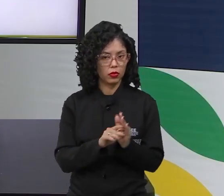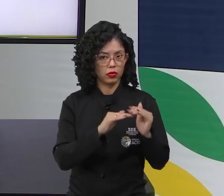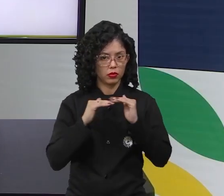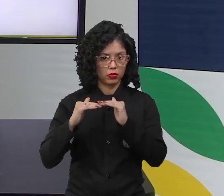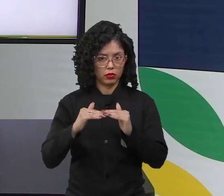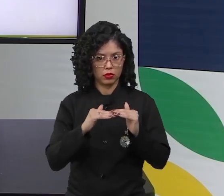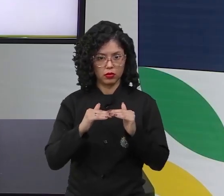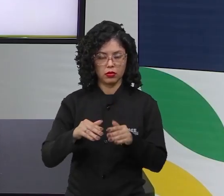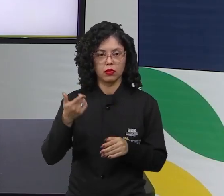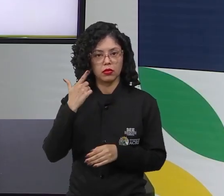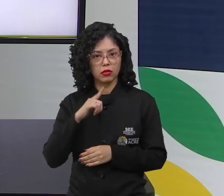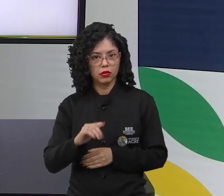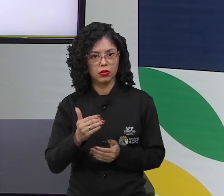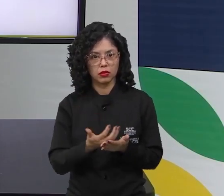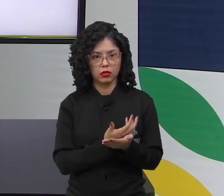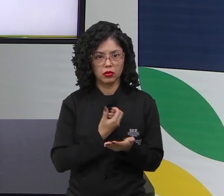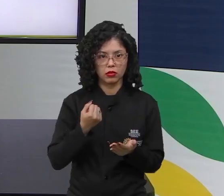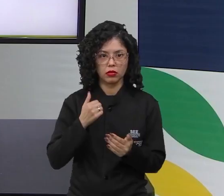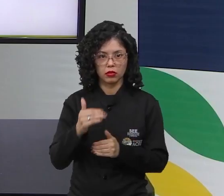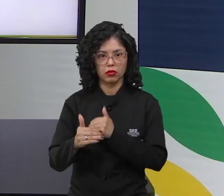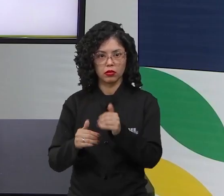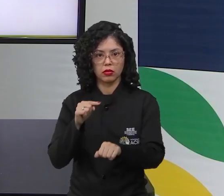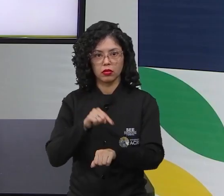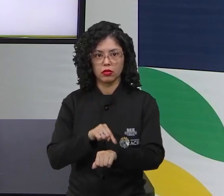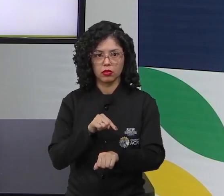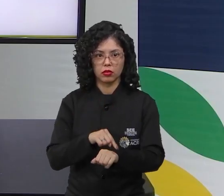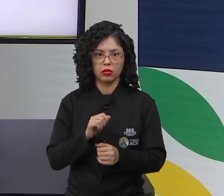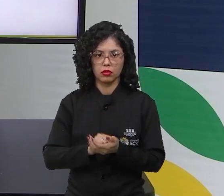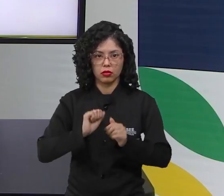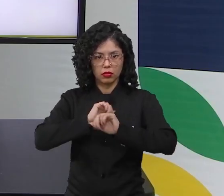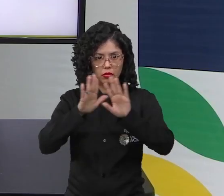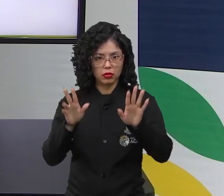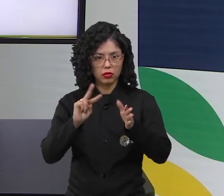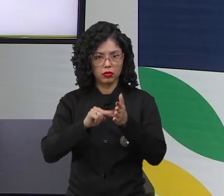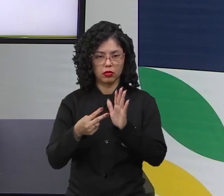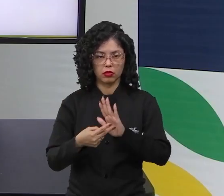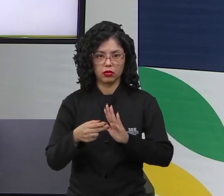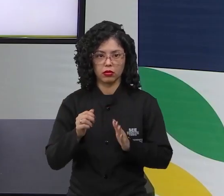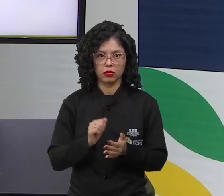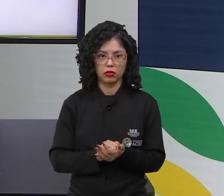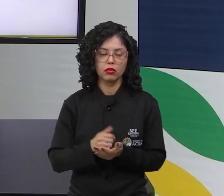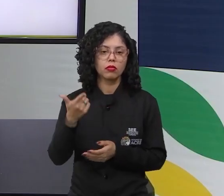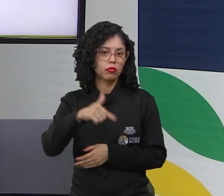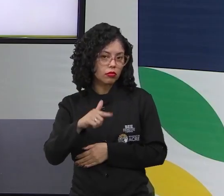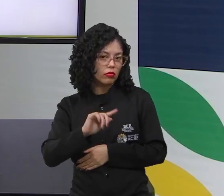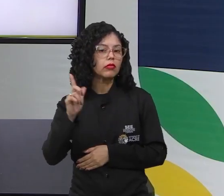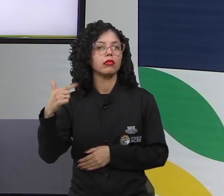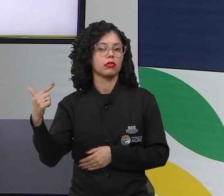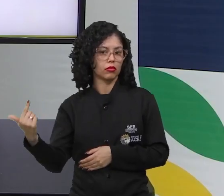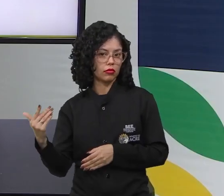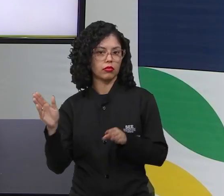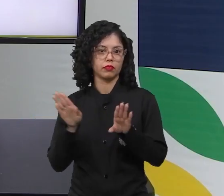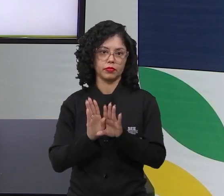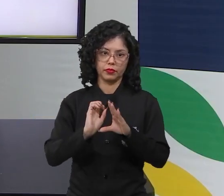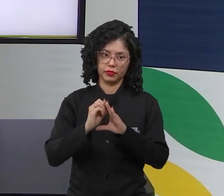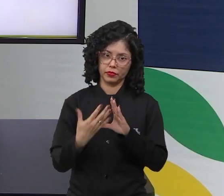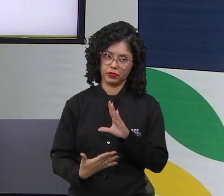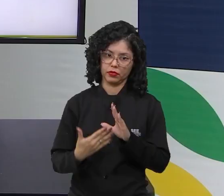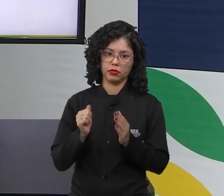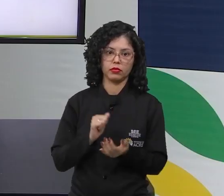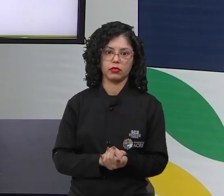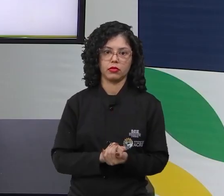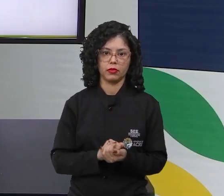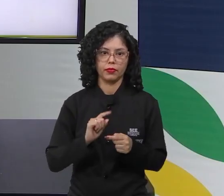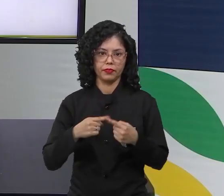pré-estabelecidos e vêm sendo aí retirados ao longo do tempo. Obviamente que isso se repete em outras características